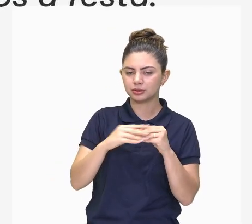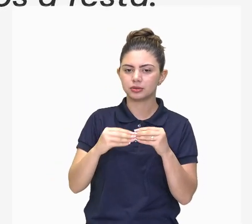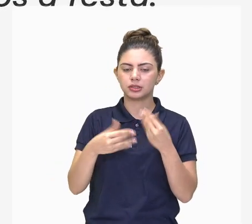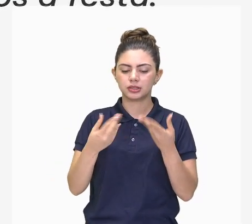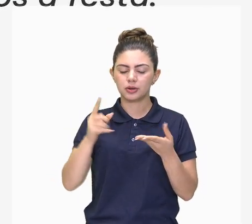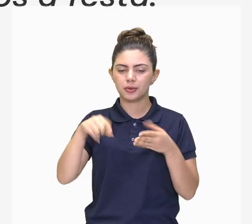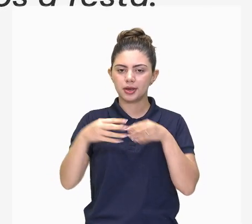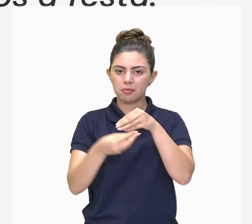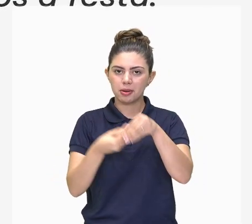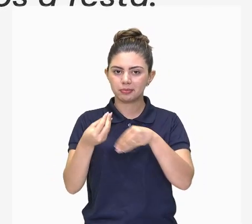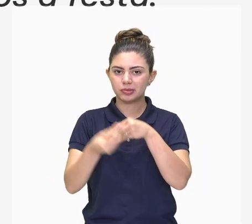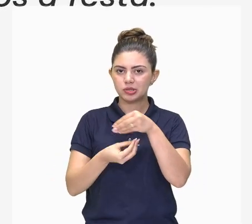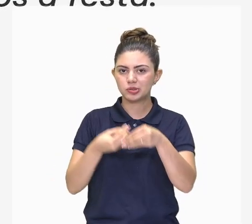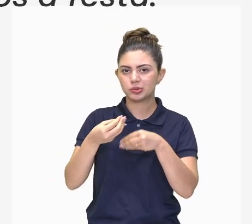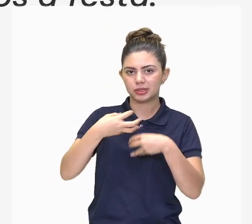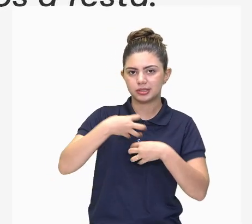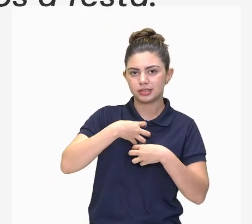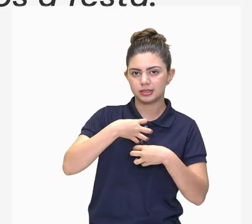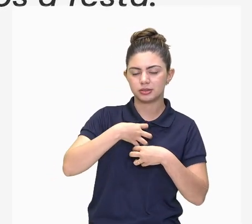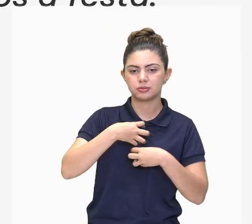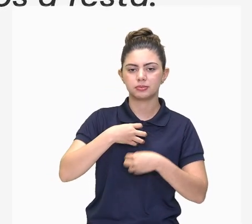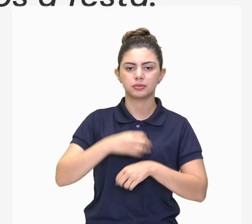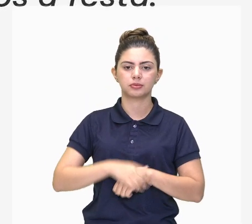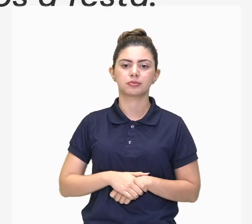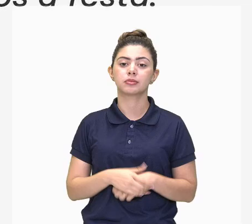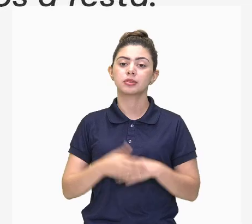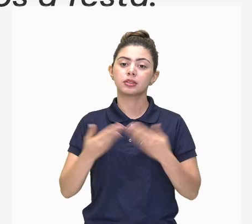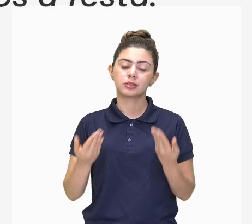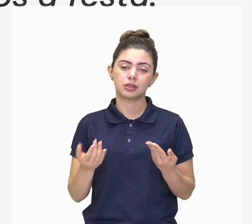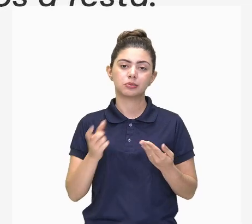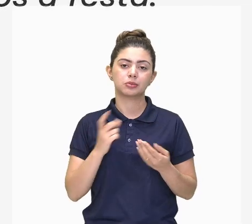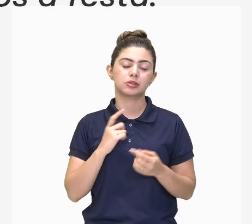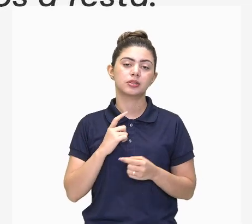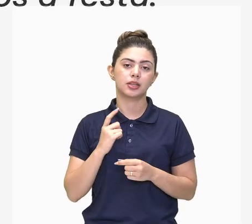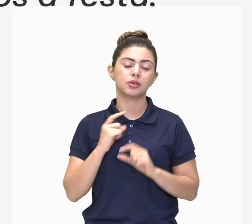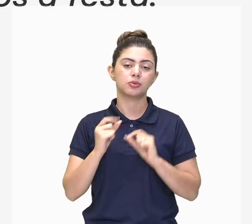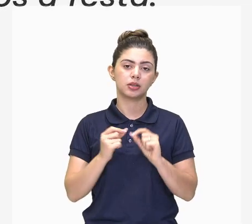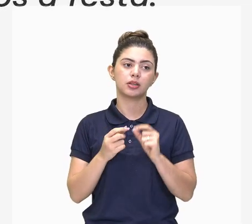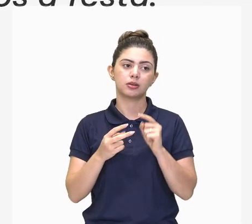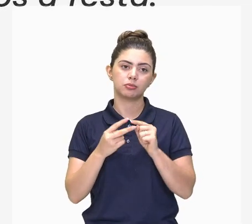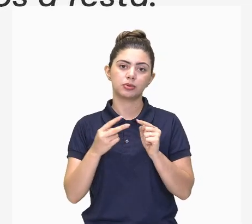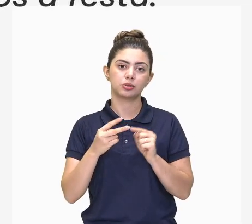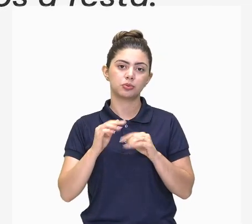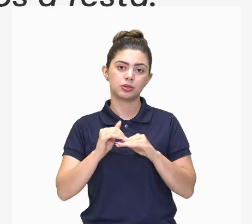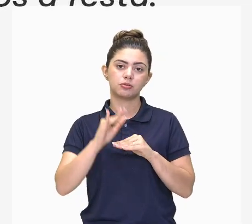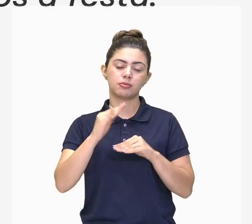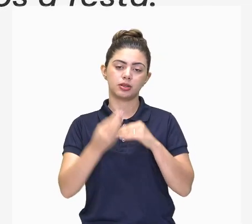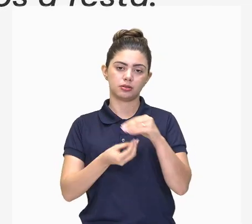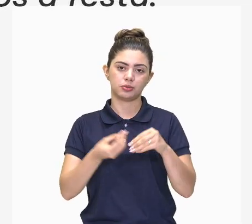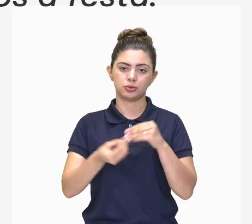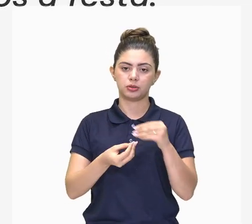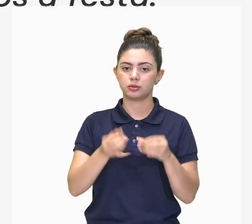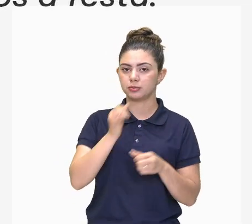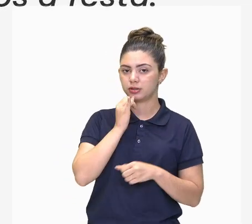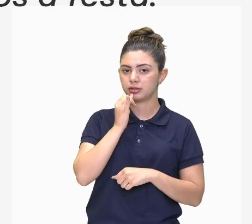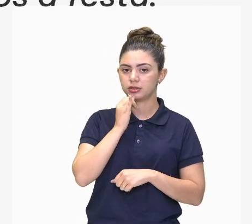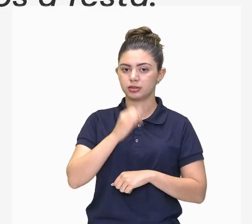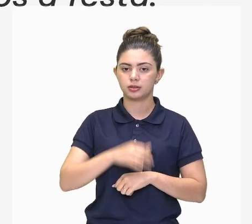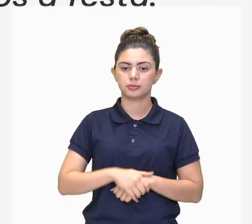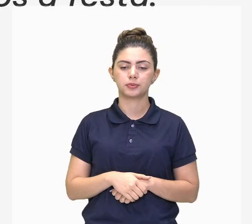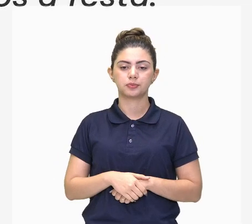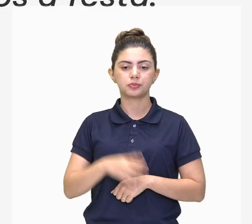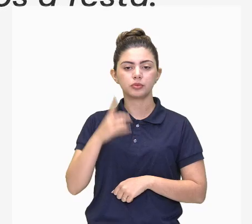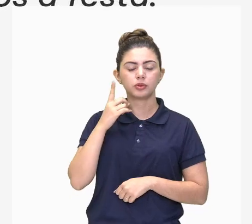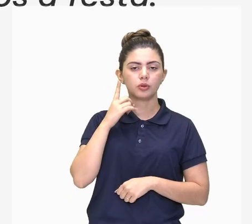no mínimo, haverá aí duas sensações se misturando. Olha o exemplo. O